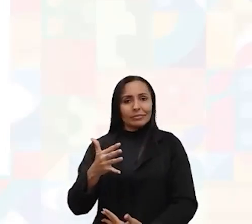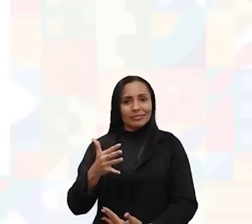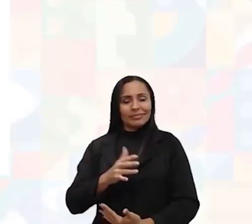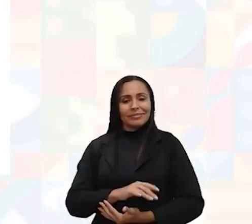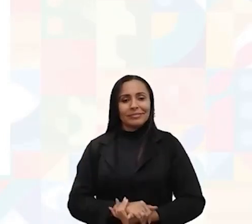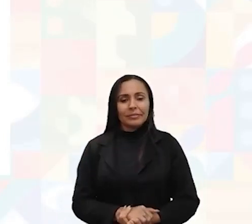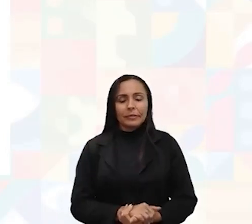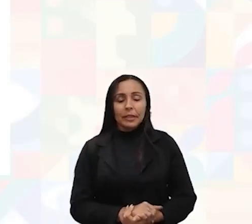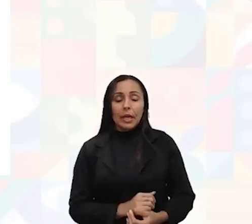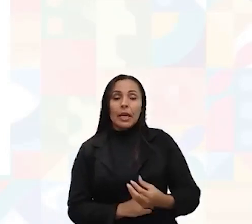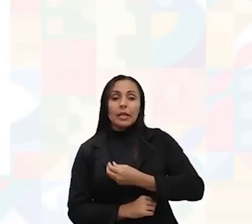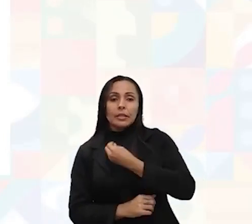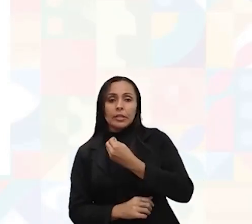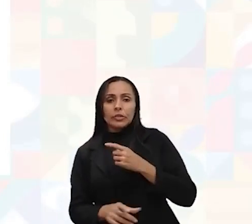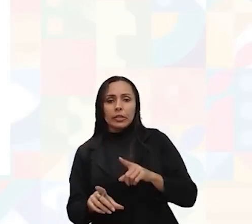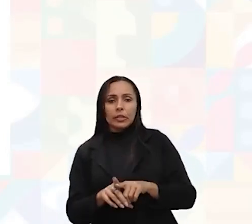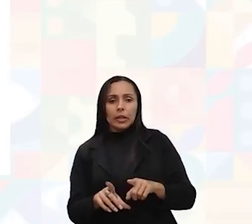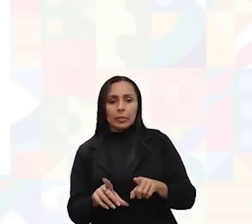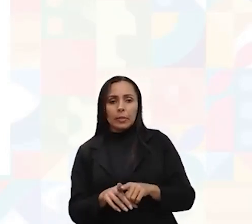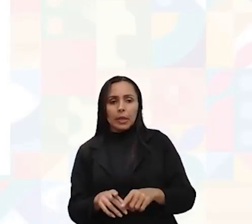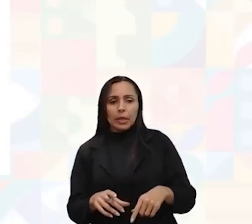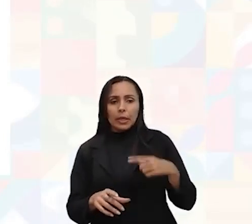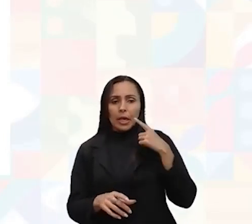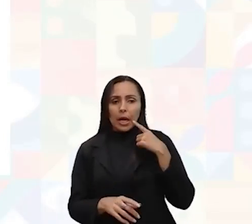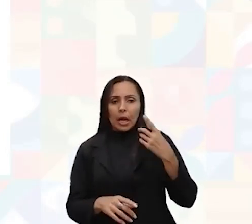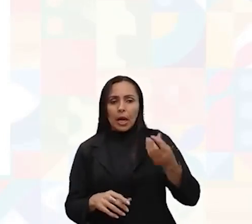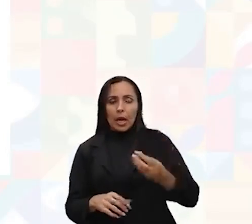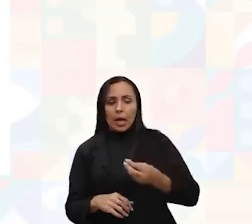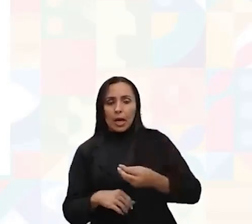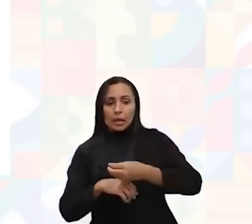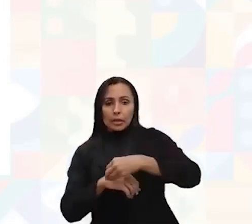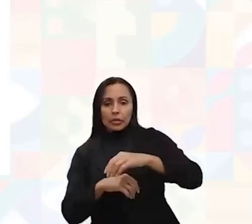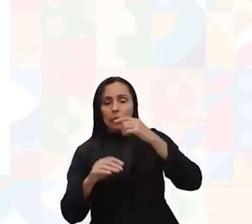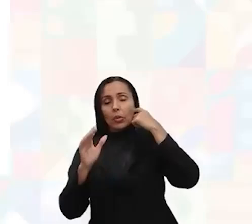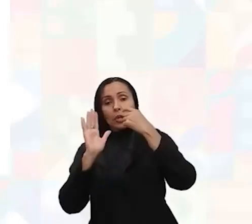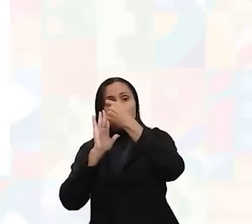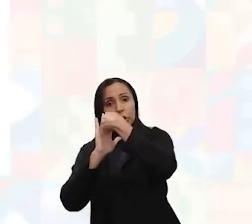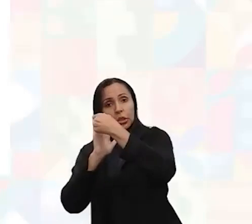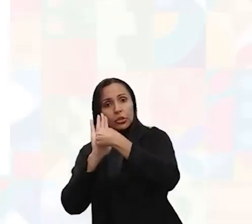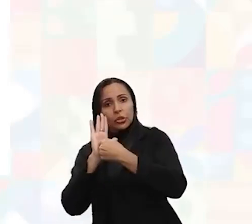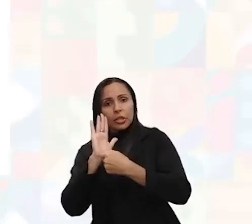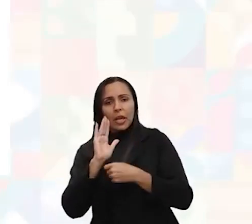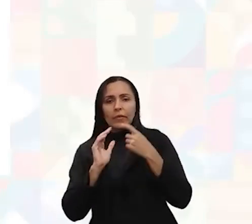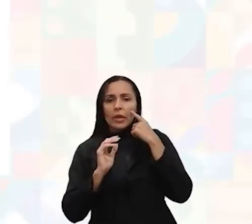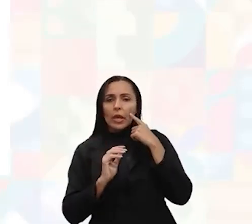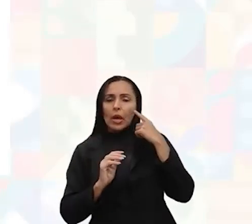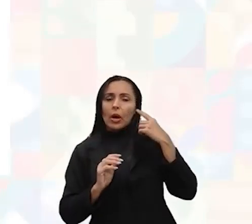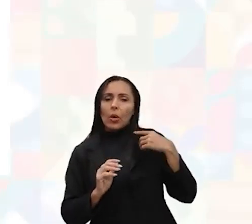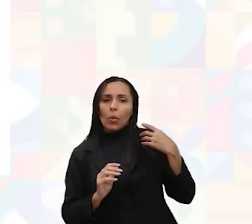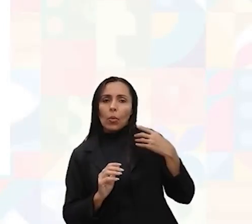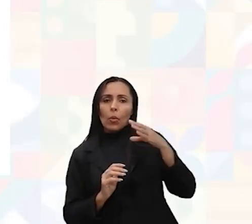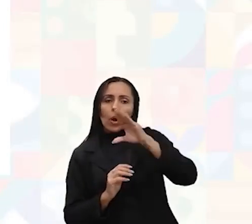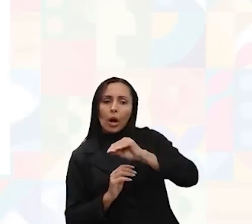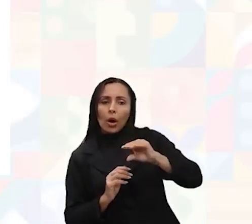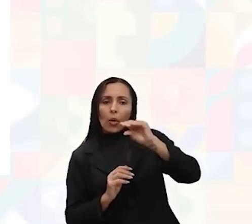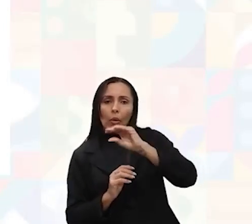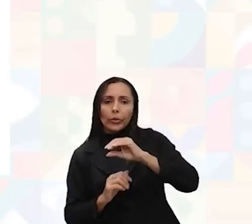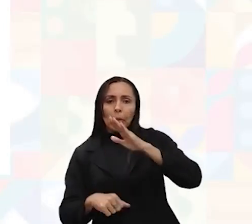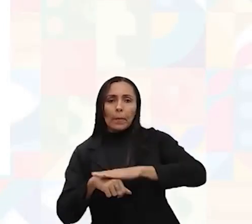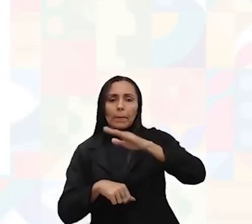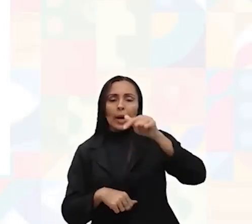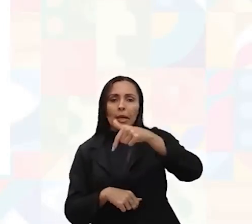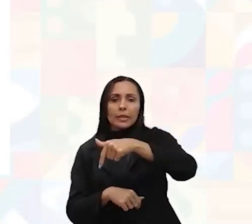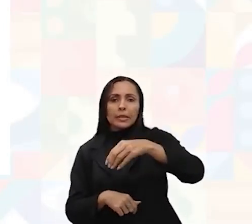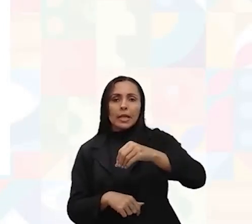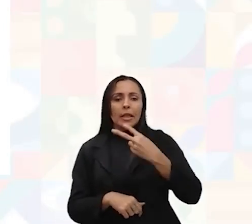E existem também transcrição instantânea, né, que escreve os áudios em mais de 70 idiomas, facilitando